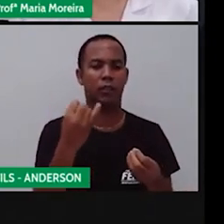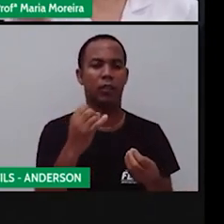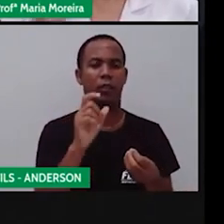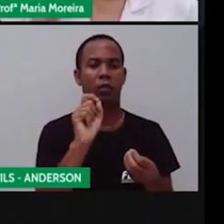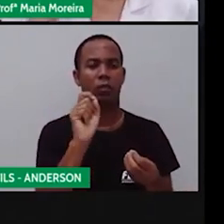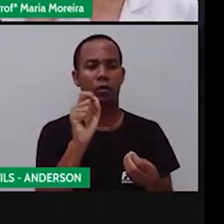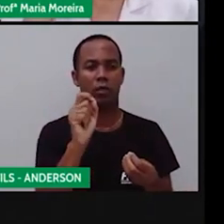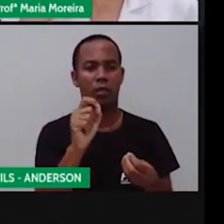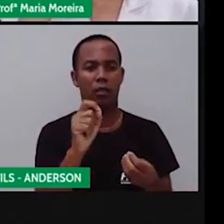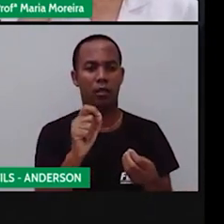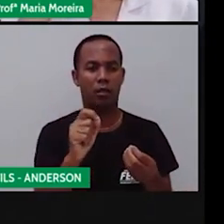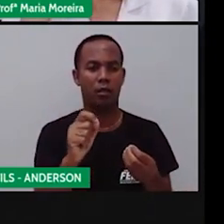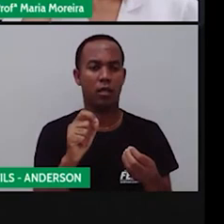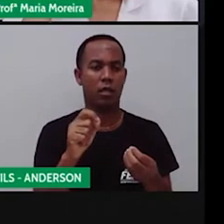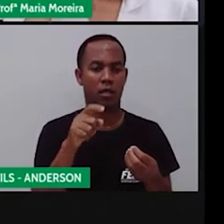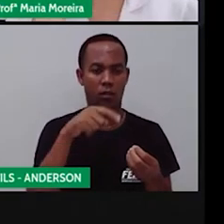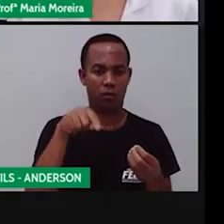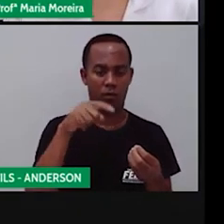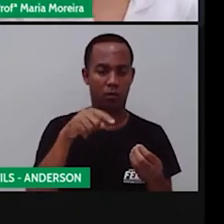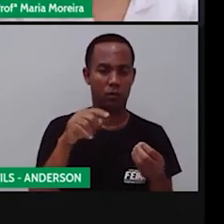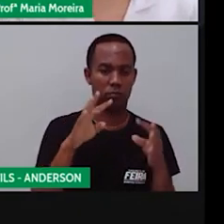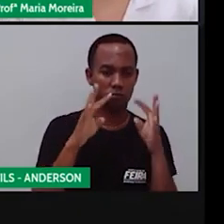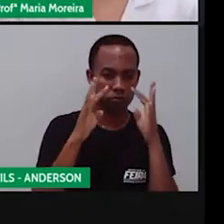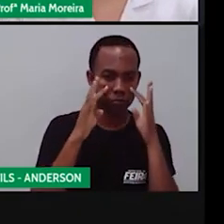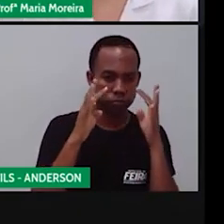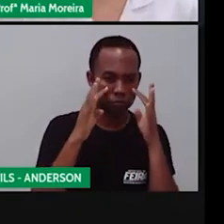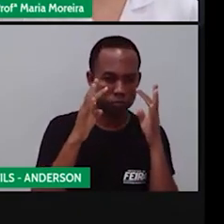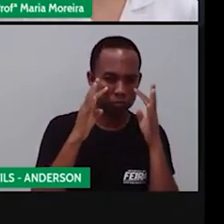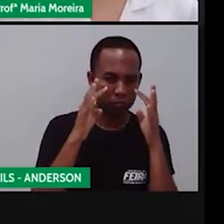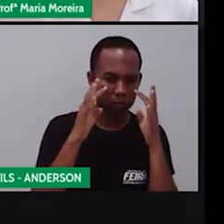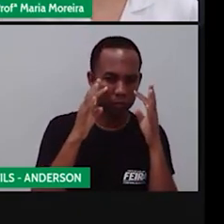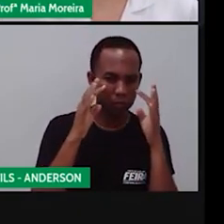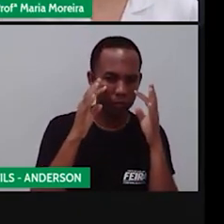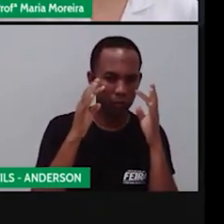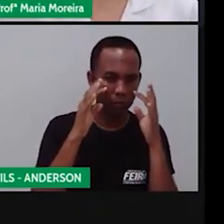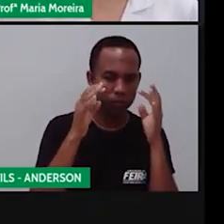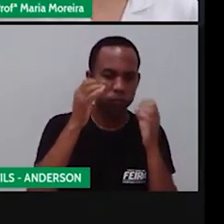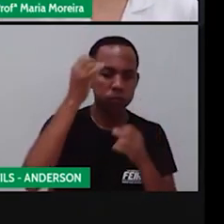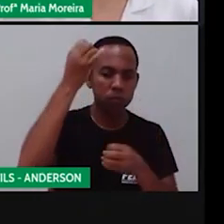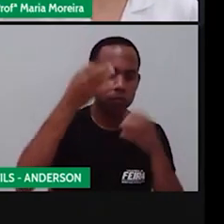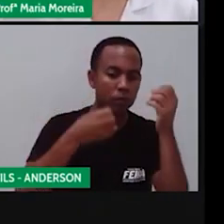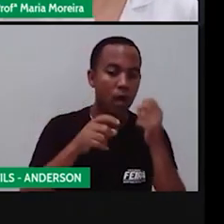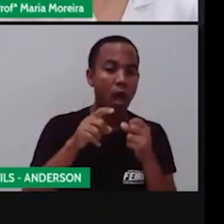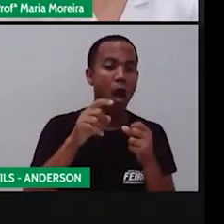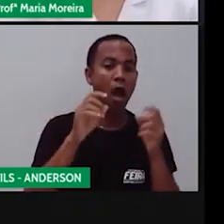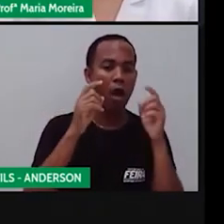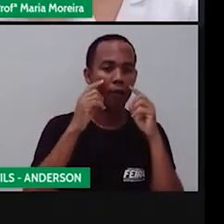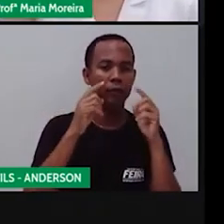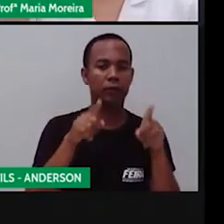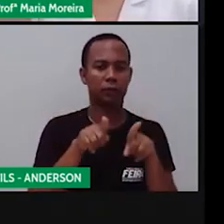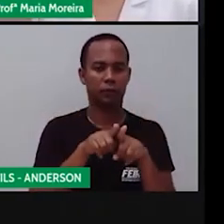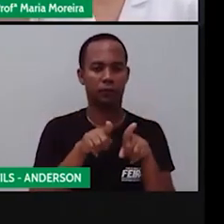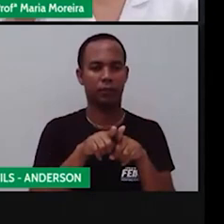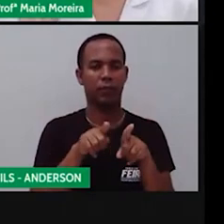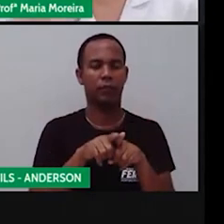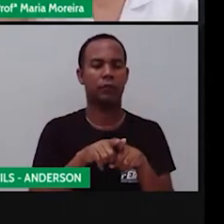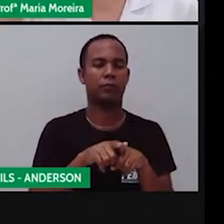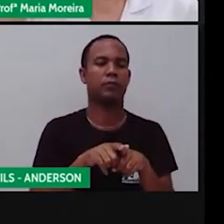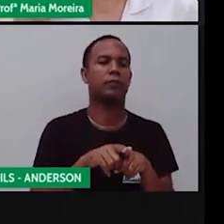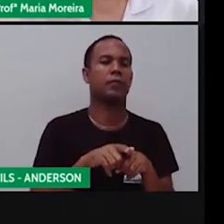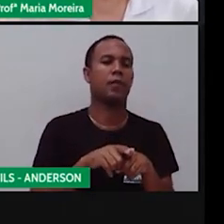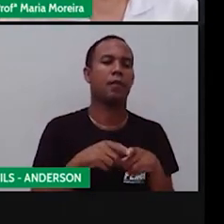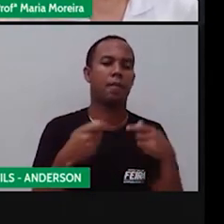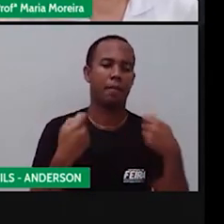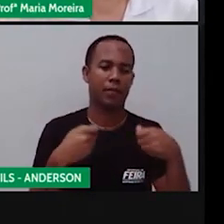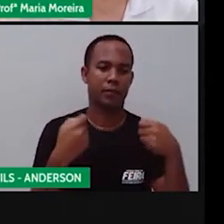fique o quê? Bem, ó, atento o que a Pró Maria vai falar, certo? Então eu quero todo mundo agora